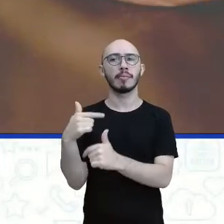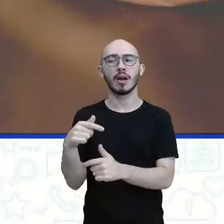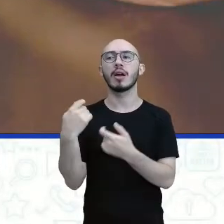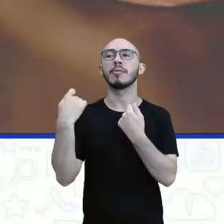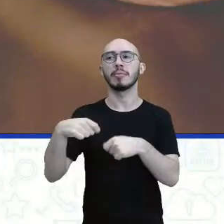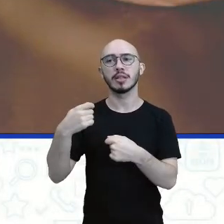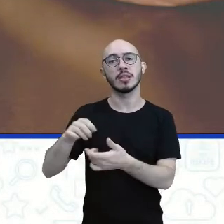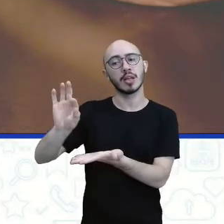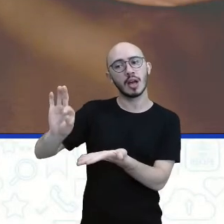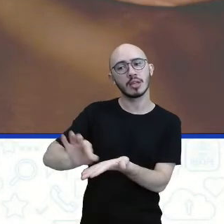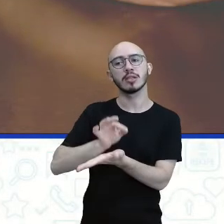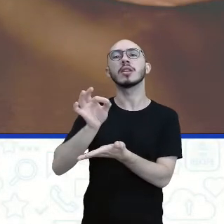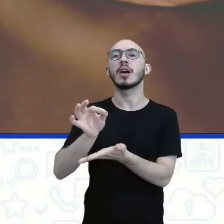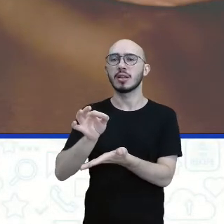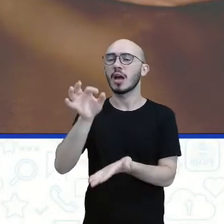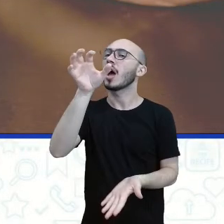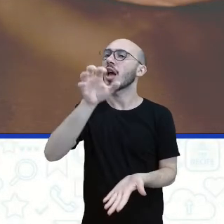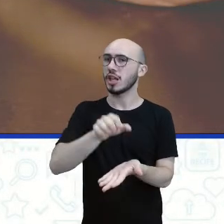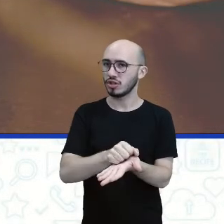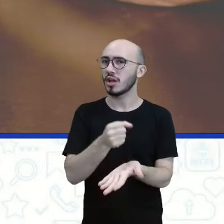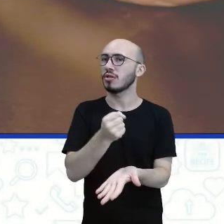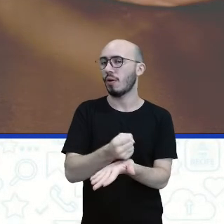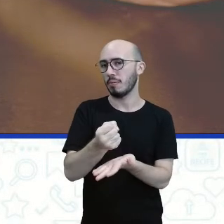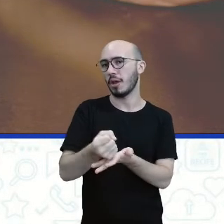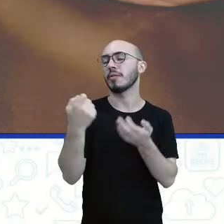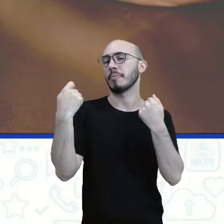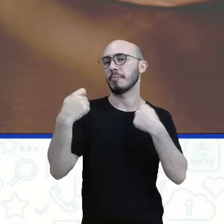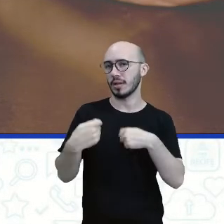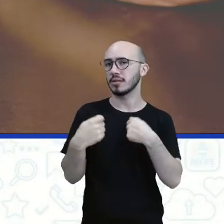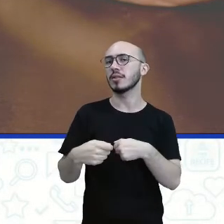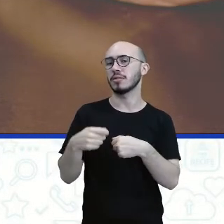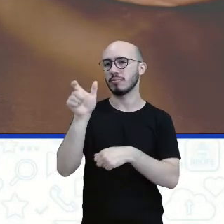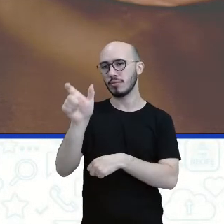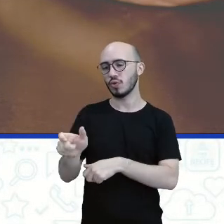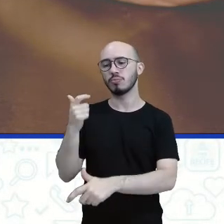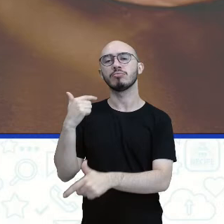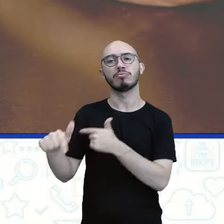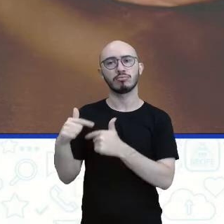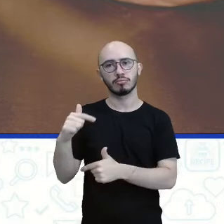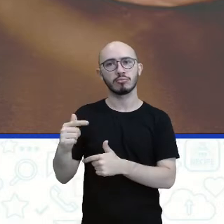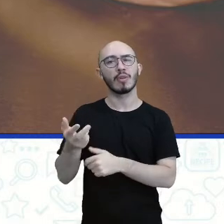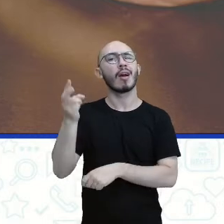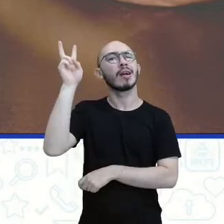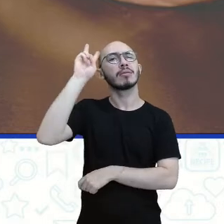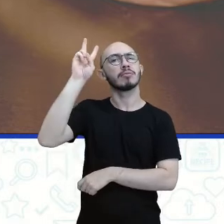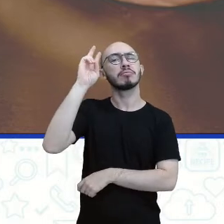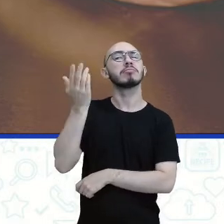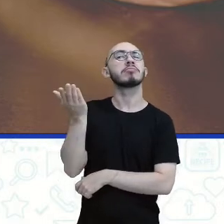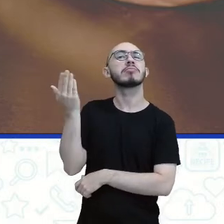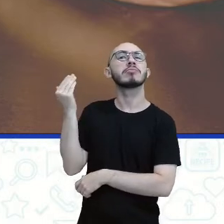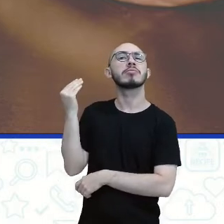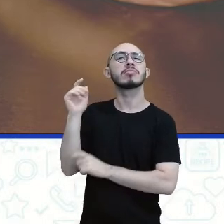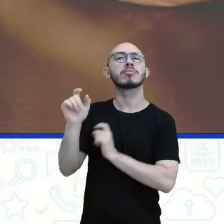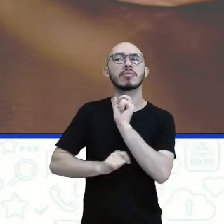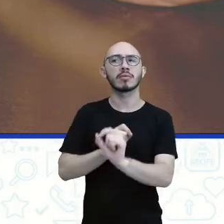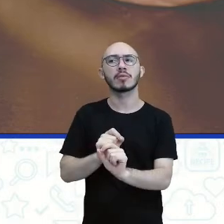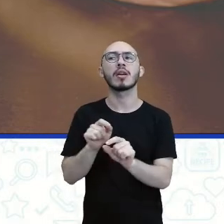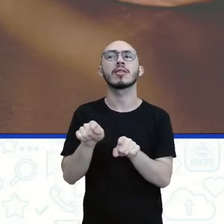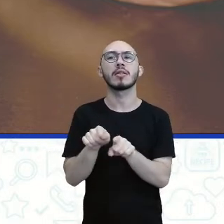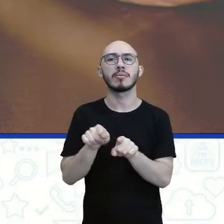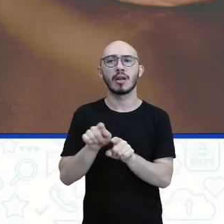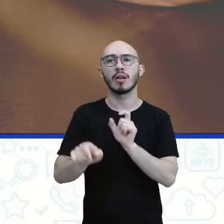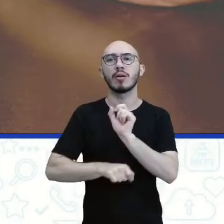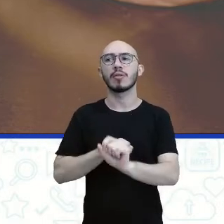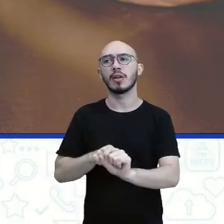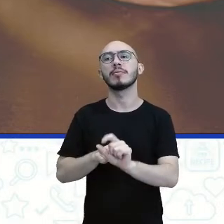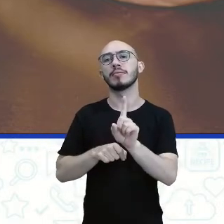assinada, precisa ser registrada do trabalhador. E aí, recuperando um pouco da história, né, a carteira de trabalho e previdência social, que é